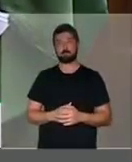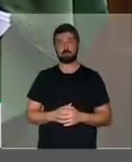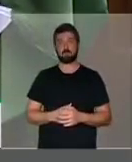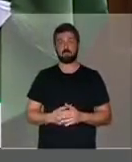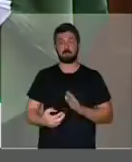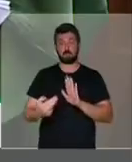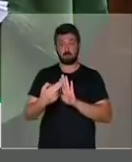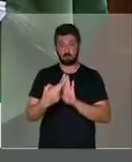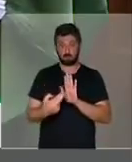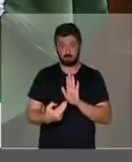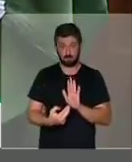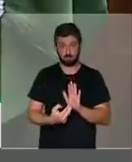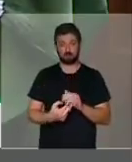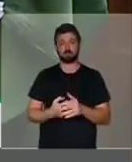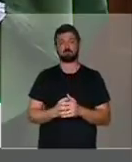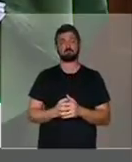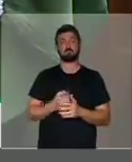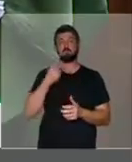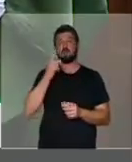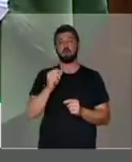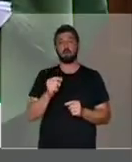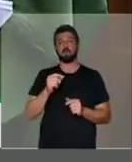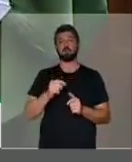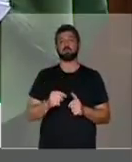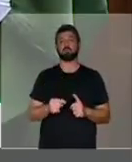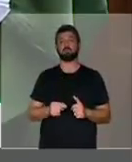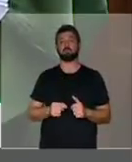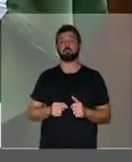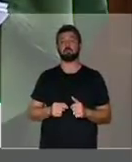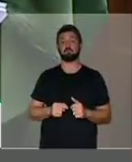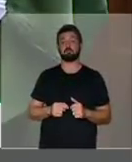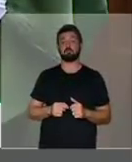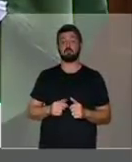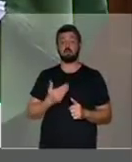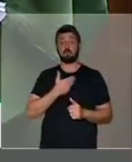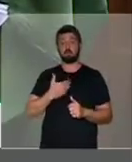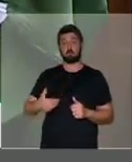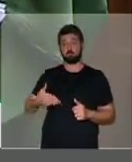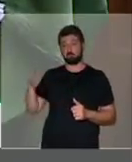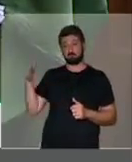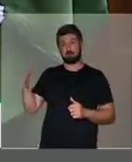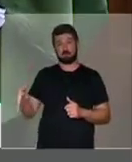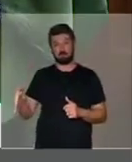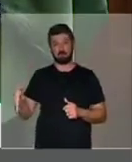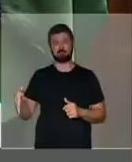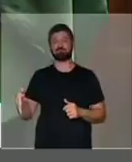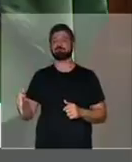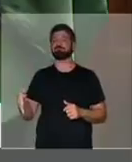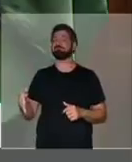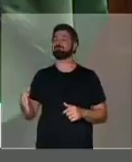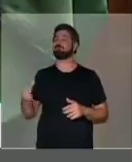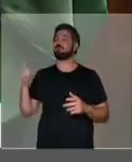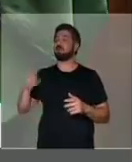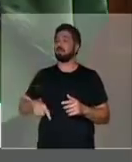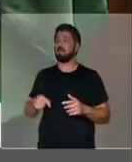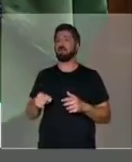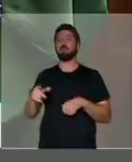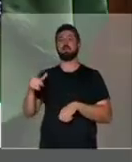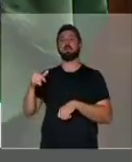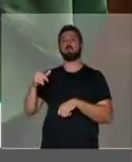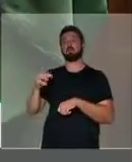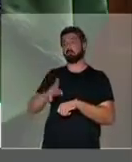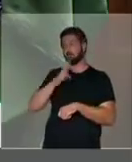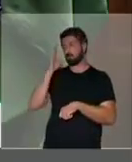a doutrina, a intervenção é um ponto nevrálgico de um Estado federal que consiste na exacerbação